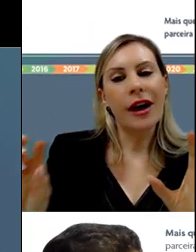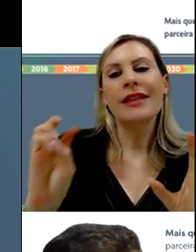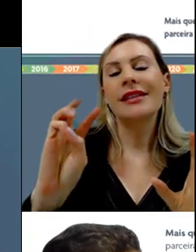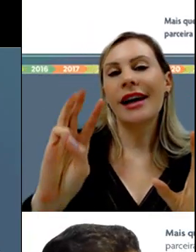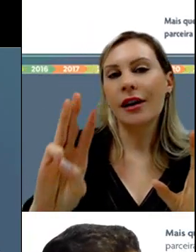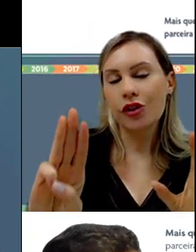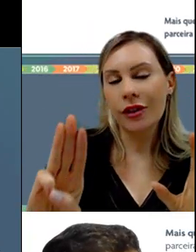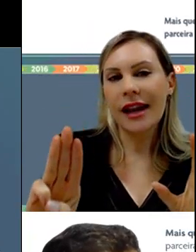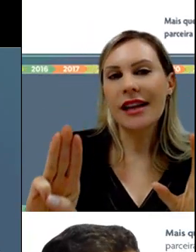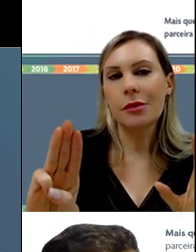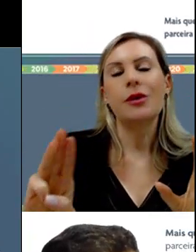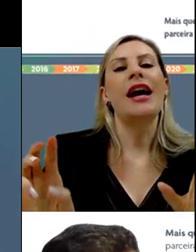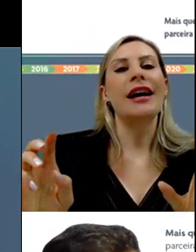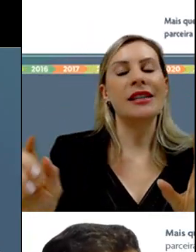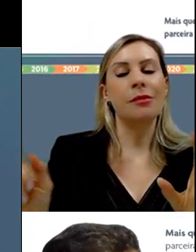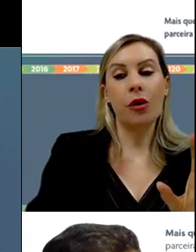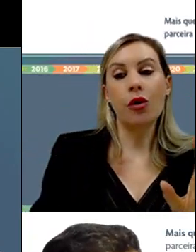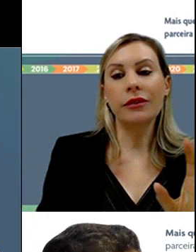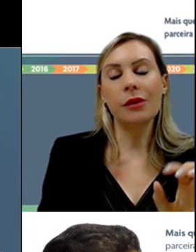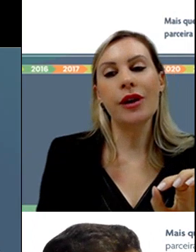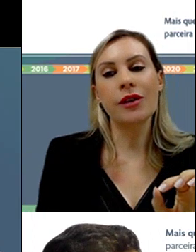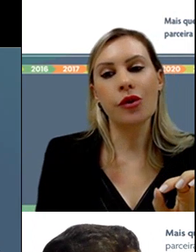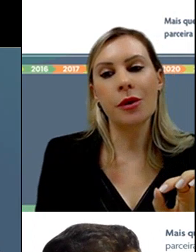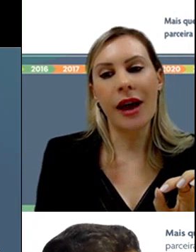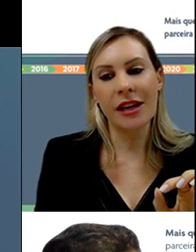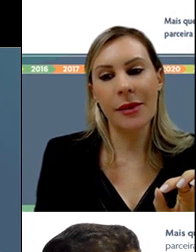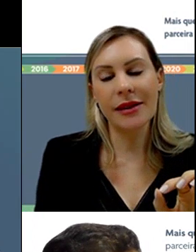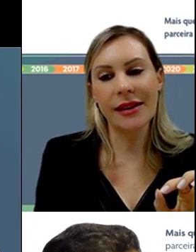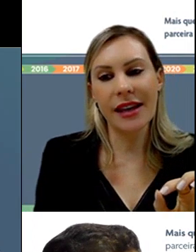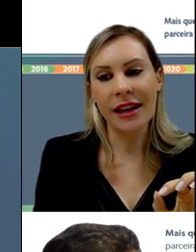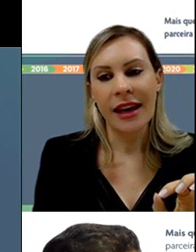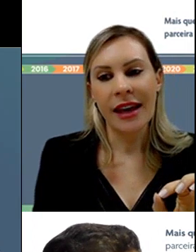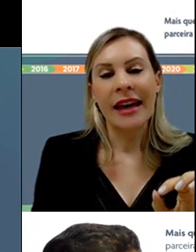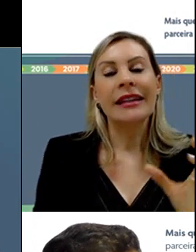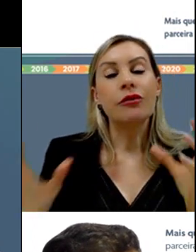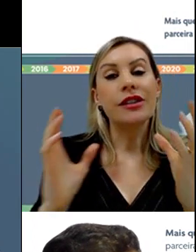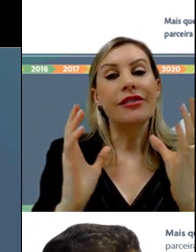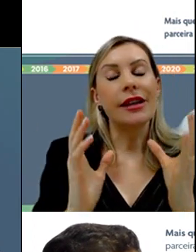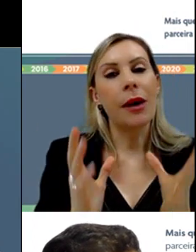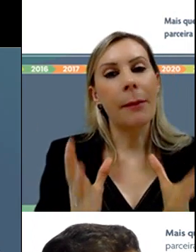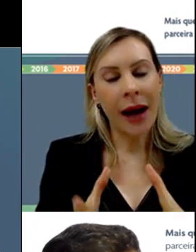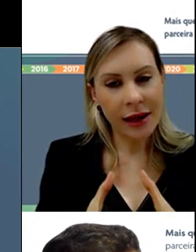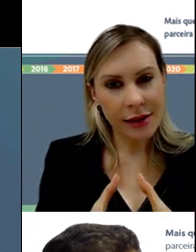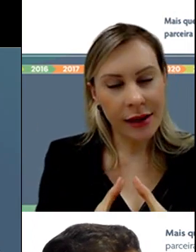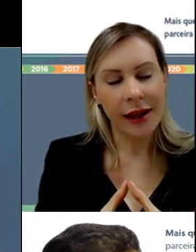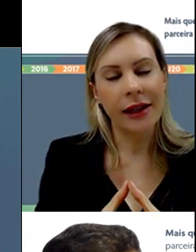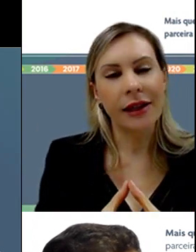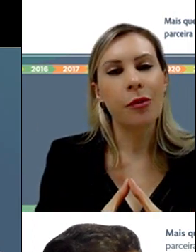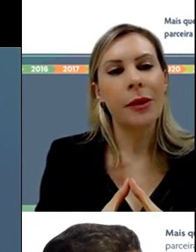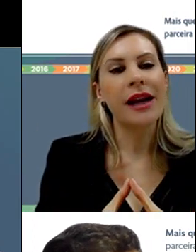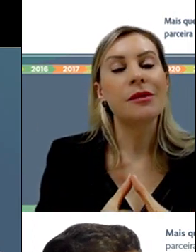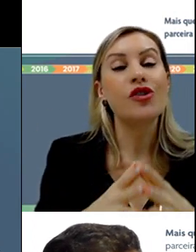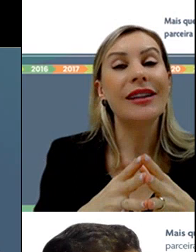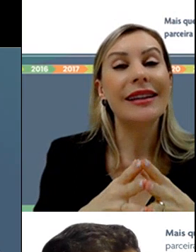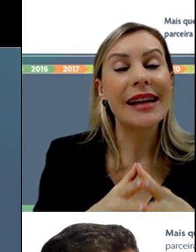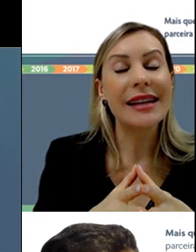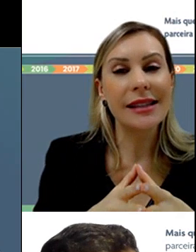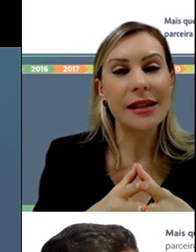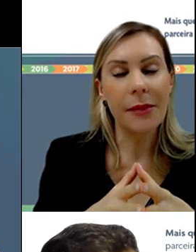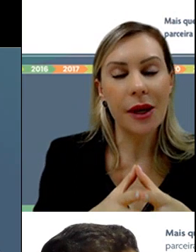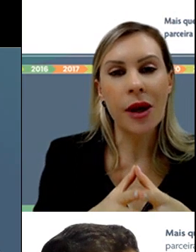pode colocar esse cargo de 3 mil reais para contribuir sobre o RPC, então você vai ter uma base aqui na FUNPRESP